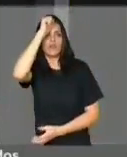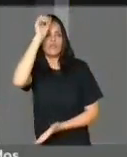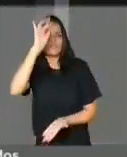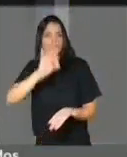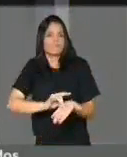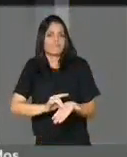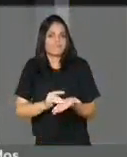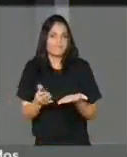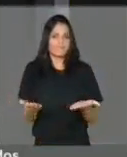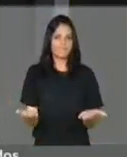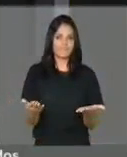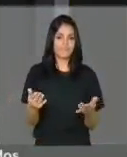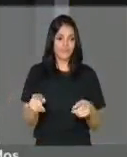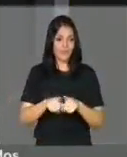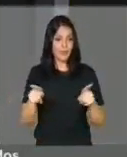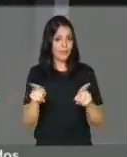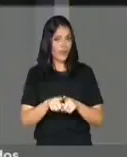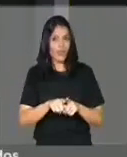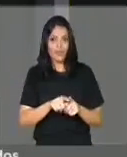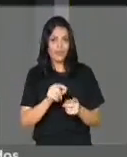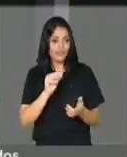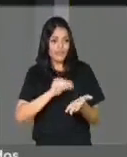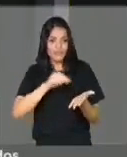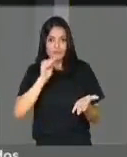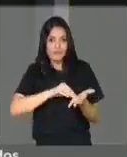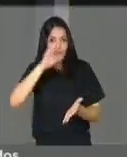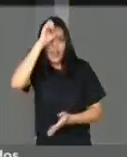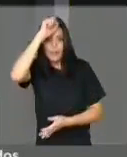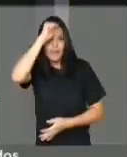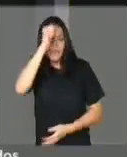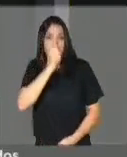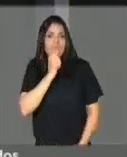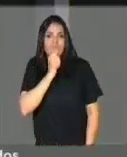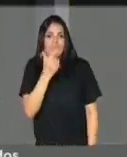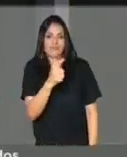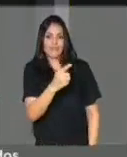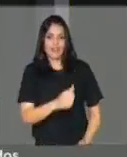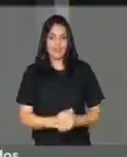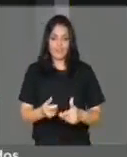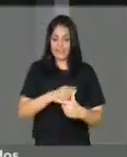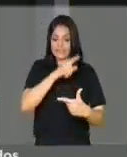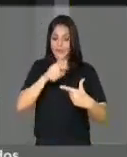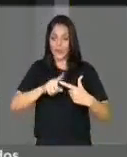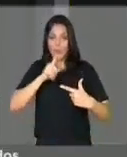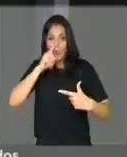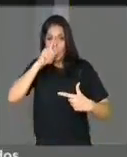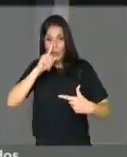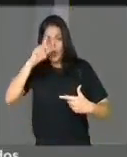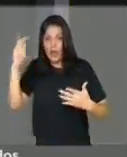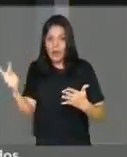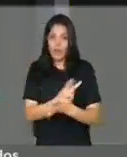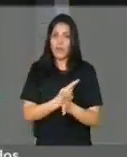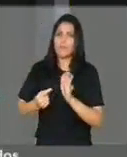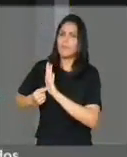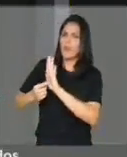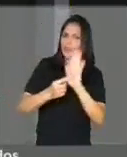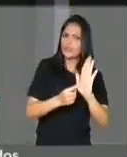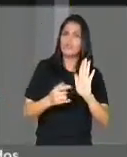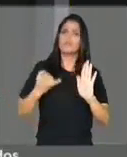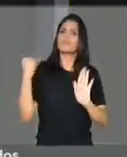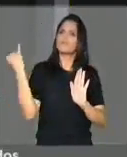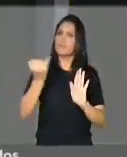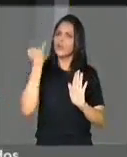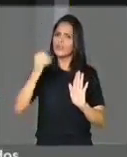de resto ainda não aprendeu inteiramente. Esse segundo grave evento continuava mostrando a importância